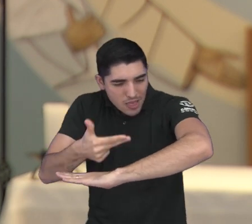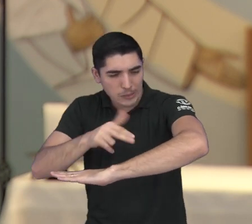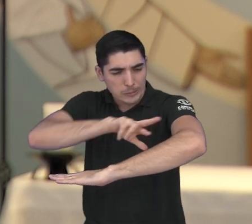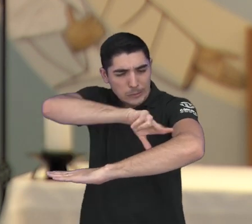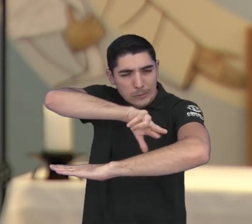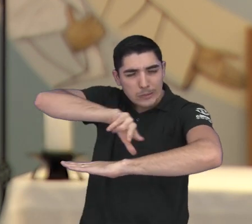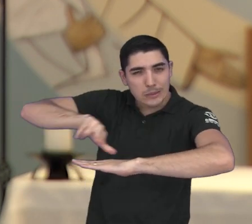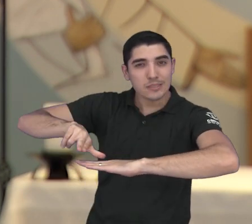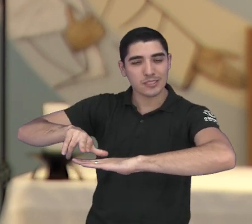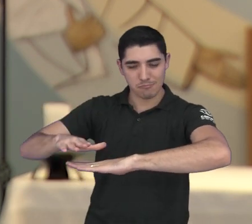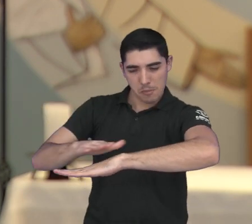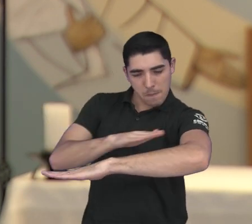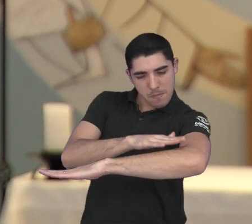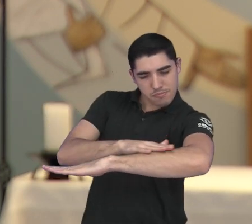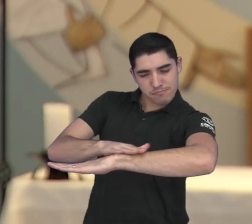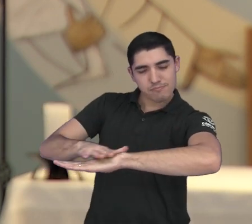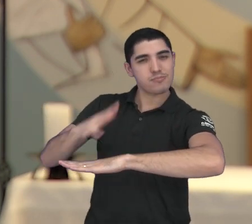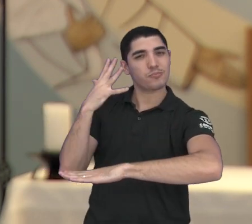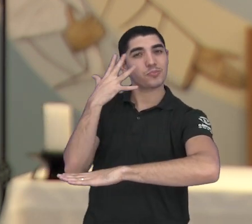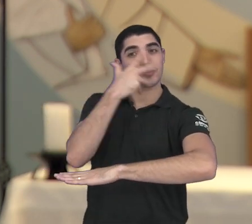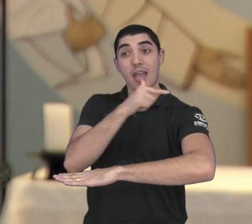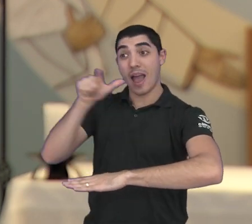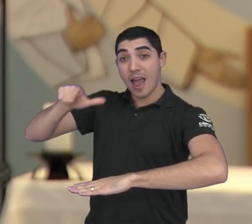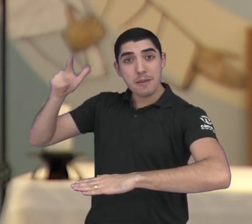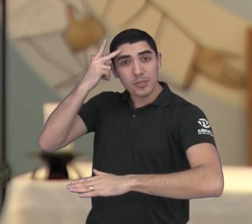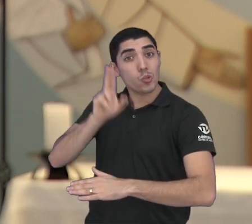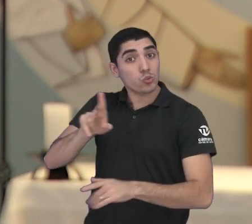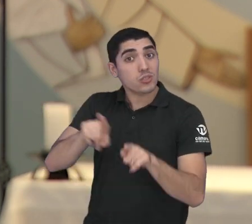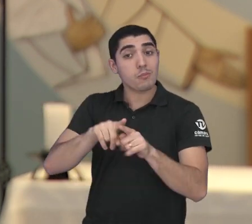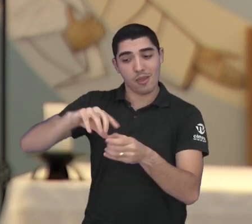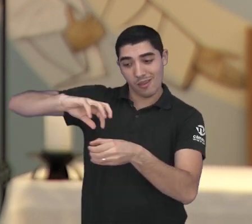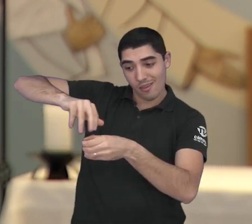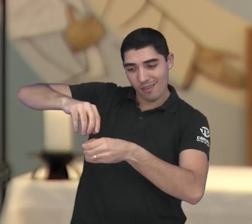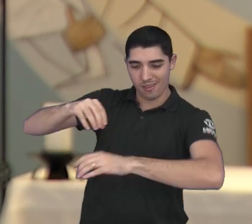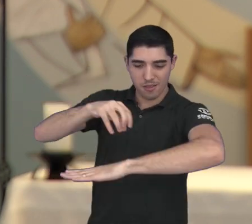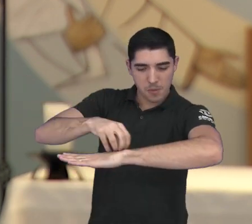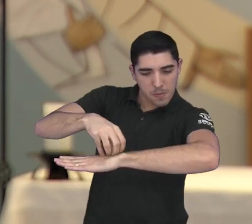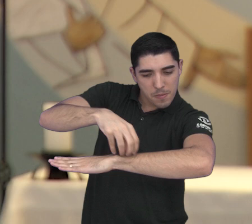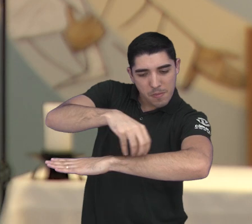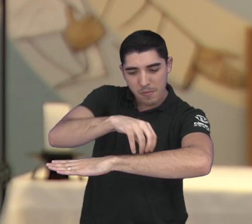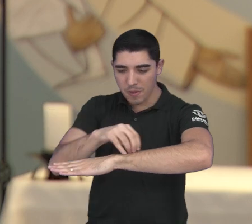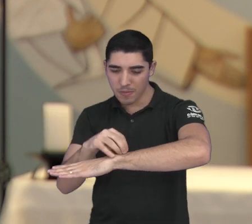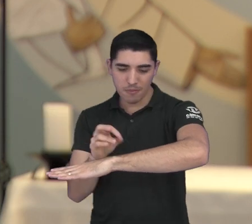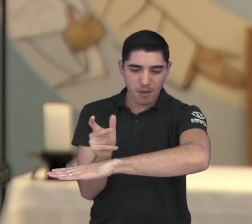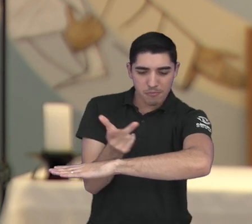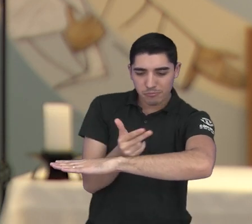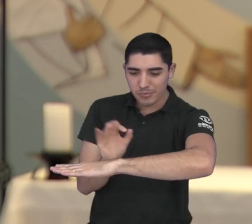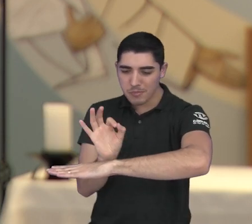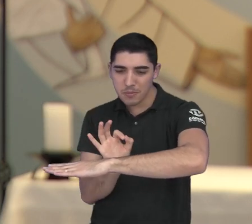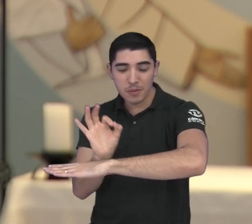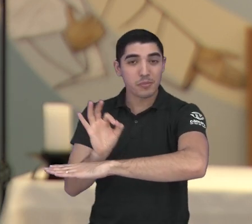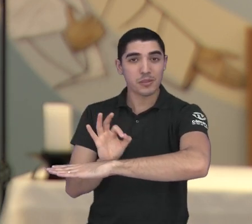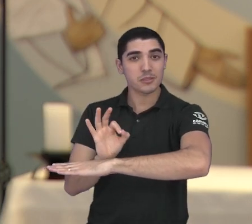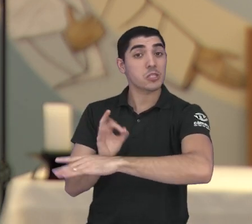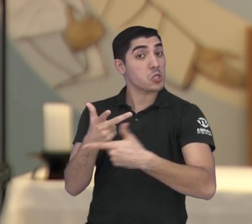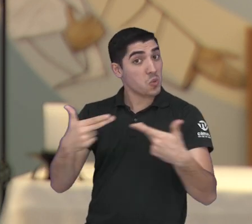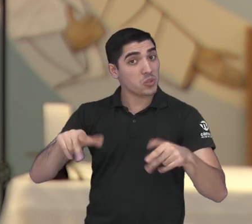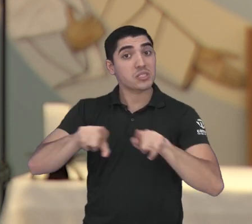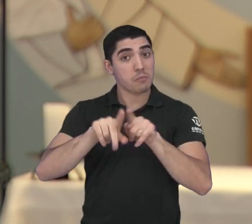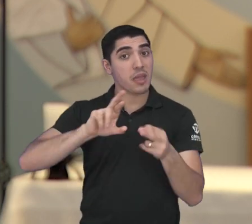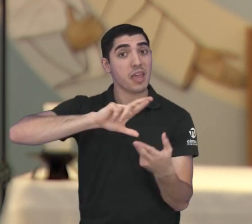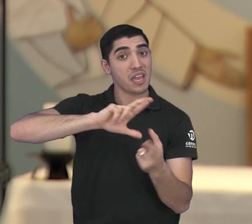de flores, né? E tantos outros elementos que as pessoas hoje utilizam, tampinha de garrafa e outras